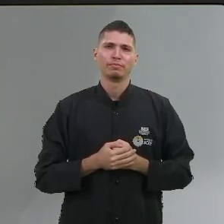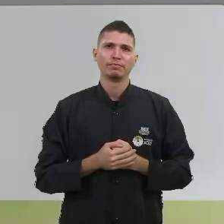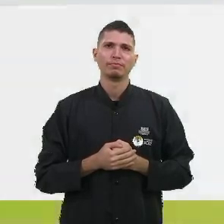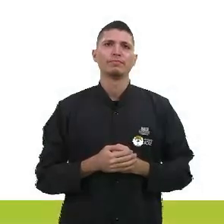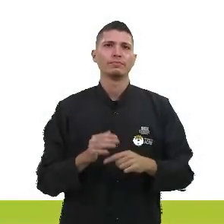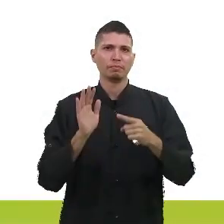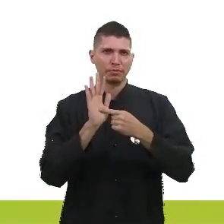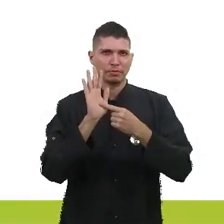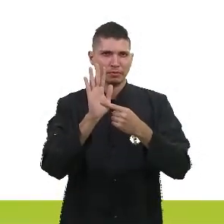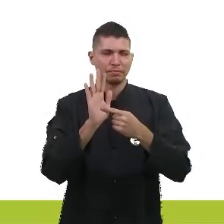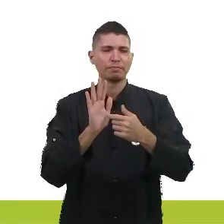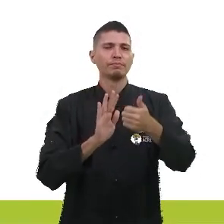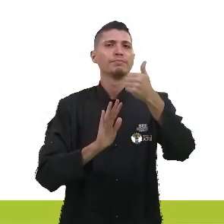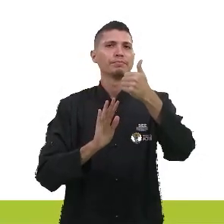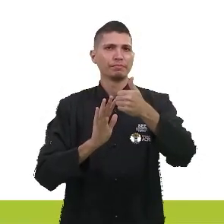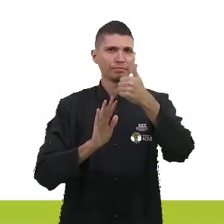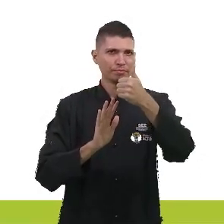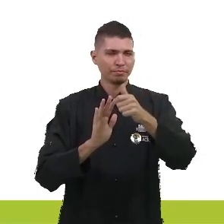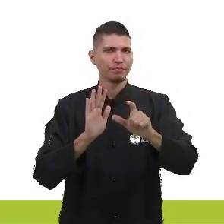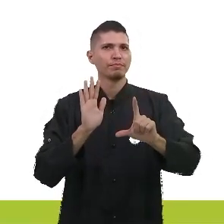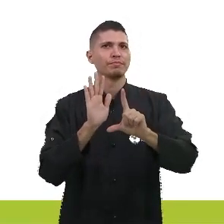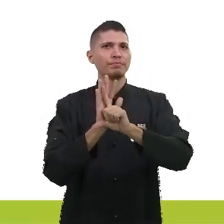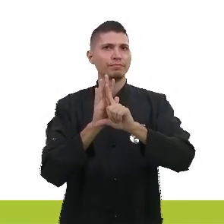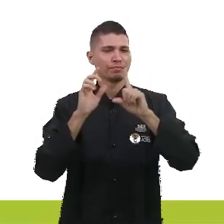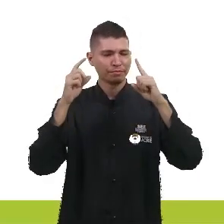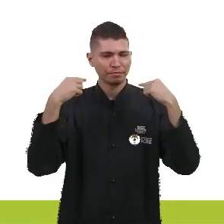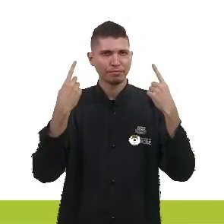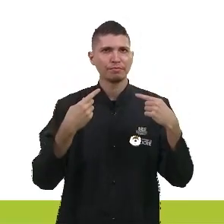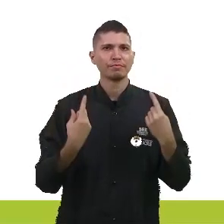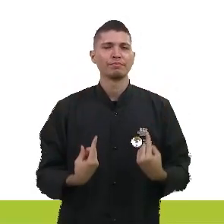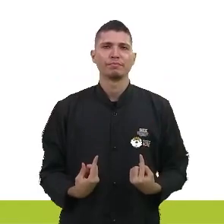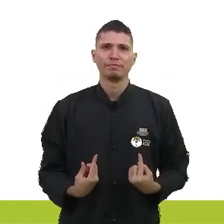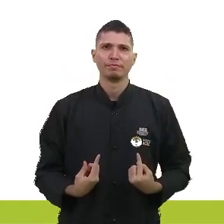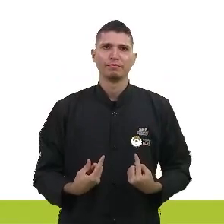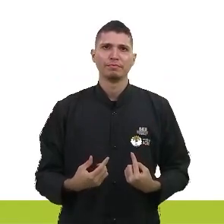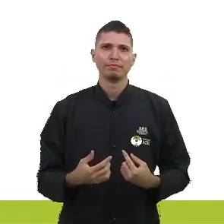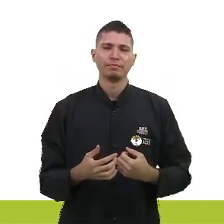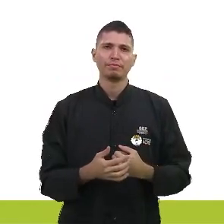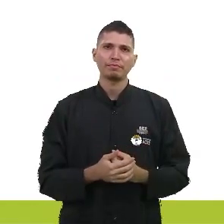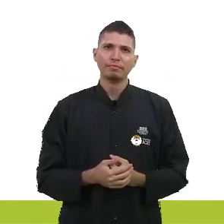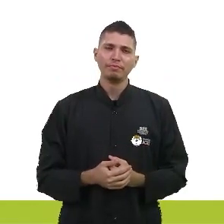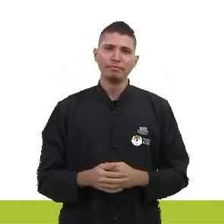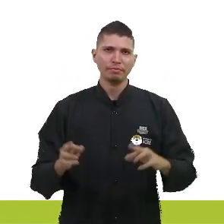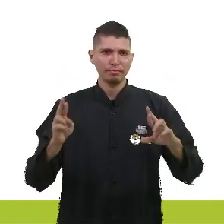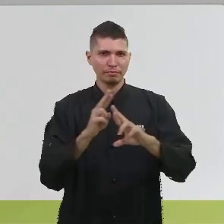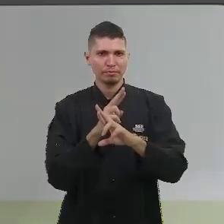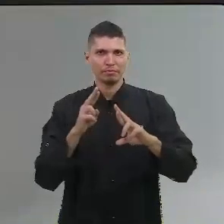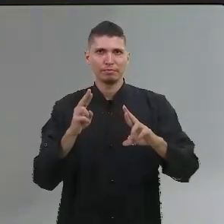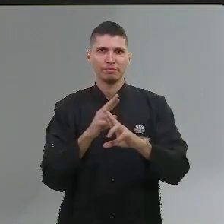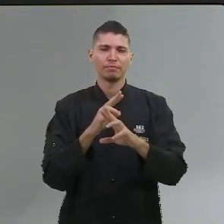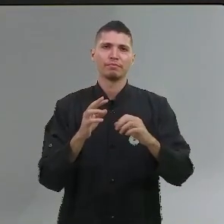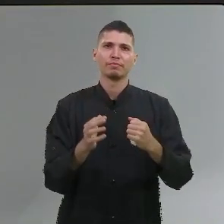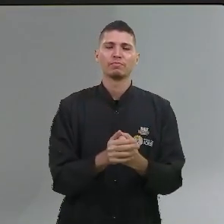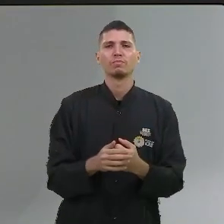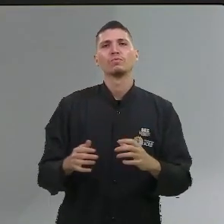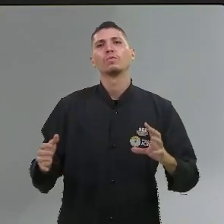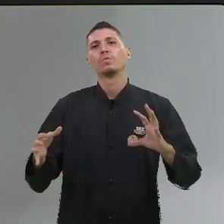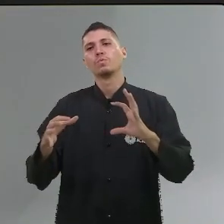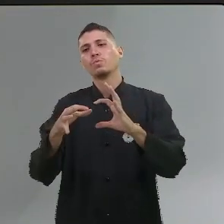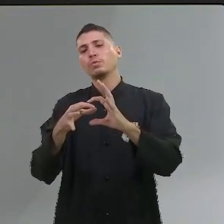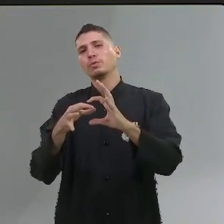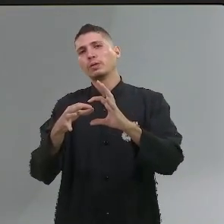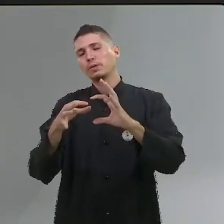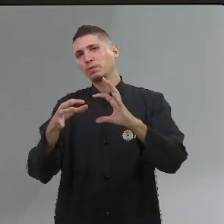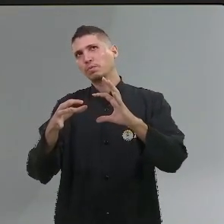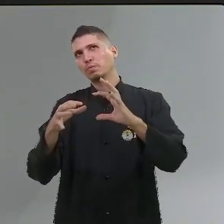primeira lei de Newton. Pessoal, essa questão, essa relação da primeira lei de Newton com o trânsito, por exemplo, ela cai